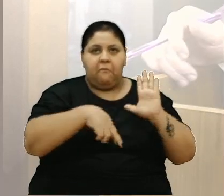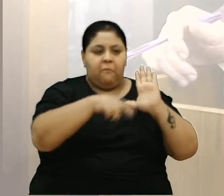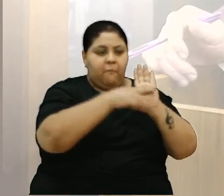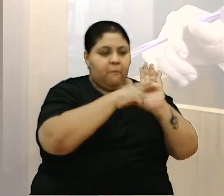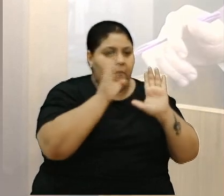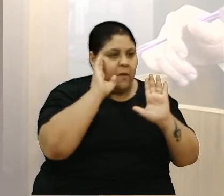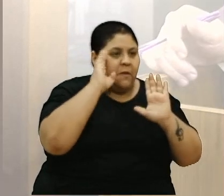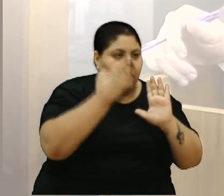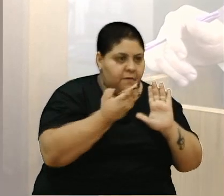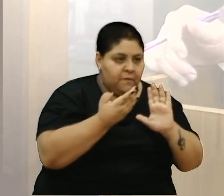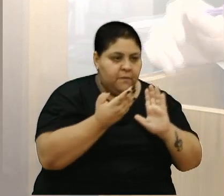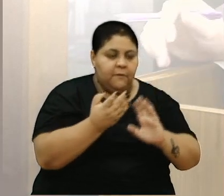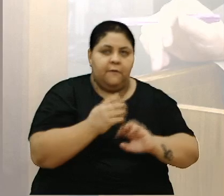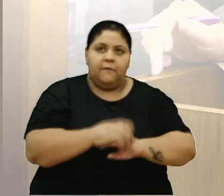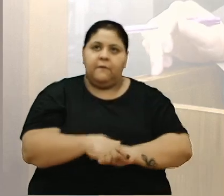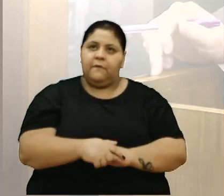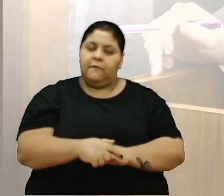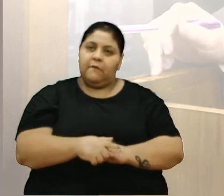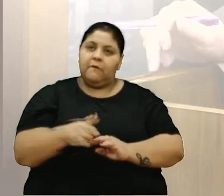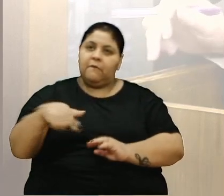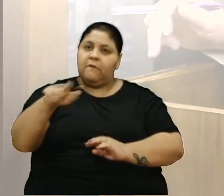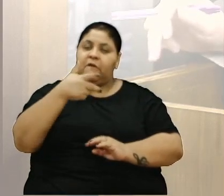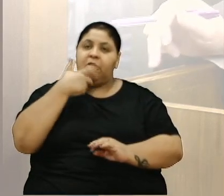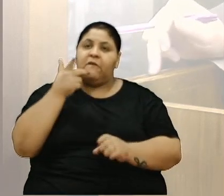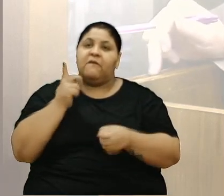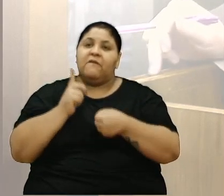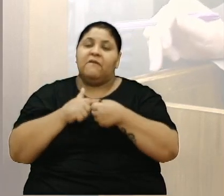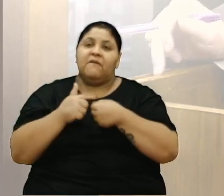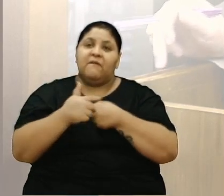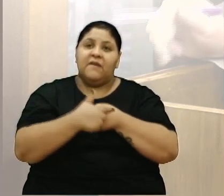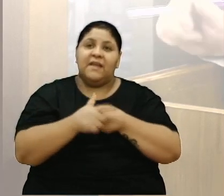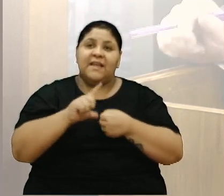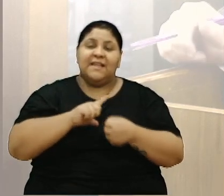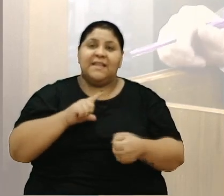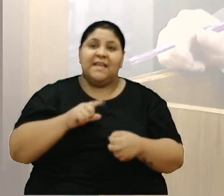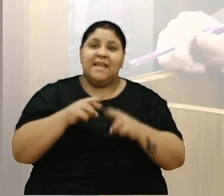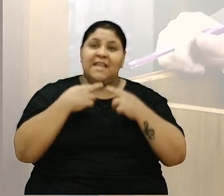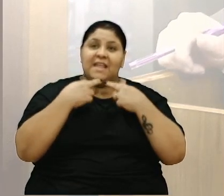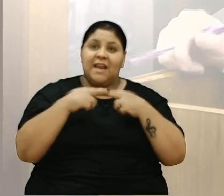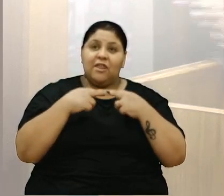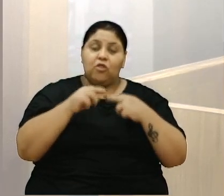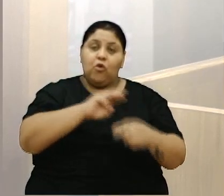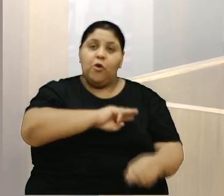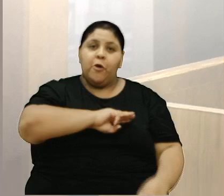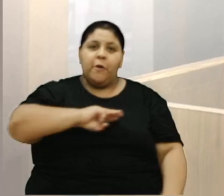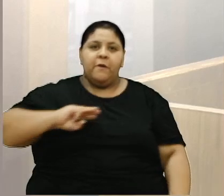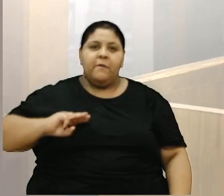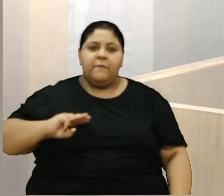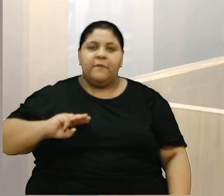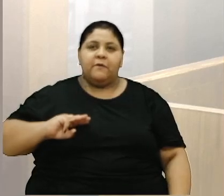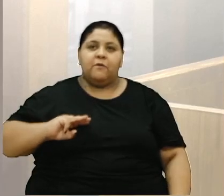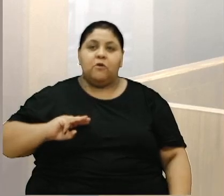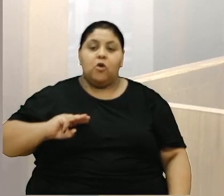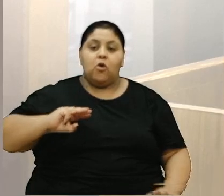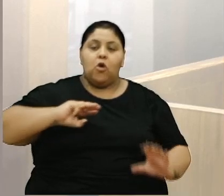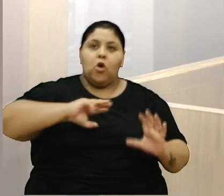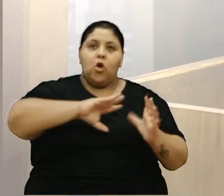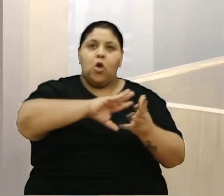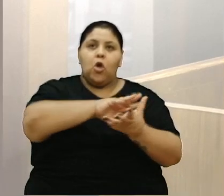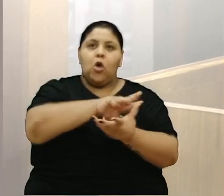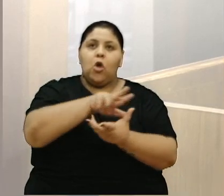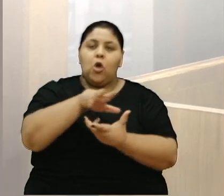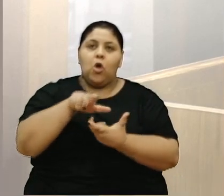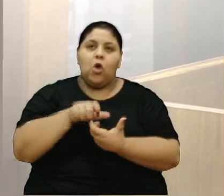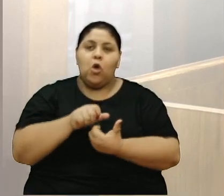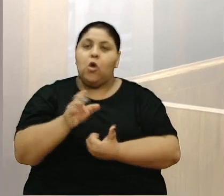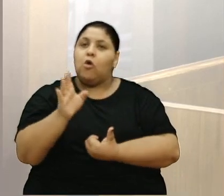acontece. Estamos falando de uma cidade que tem Randon e Marco Polo. O mundo conhece, lá